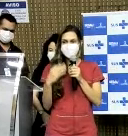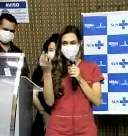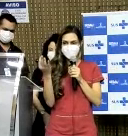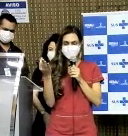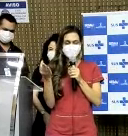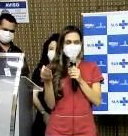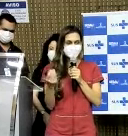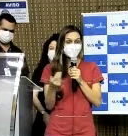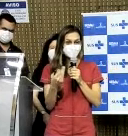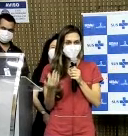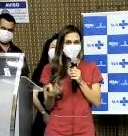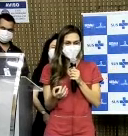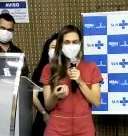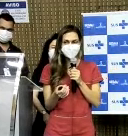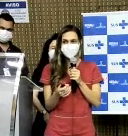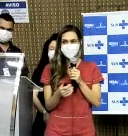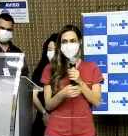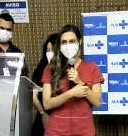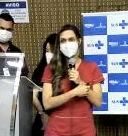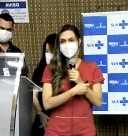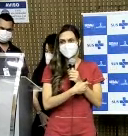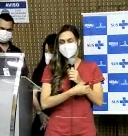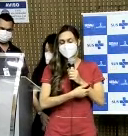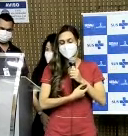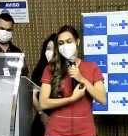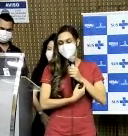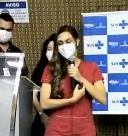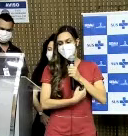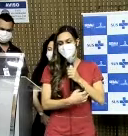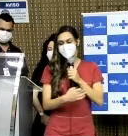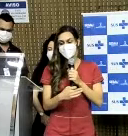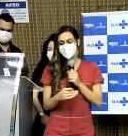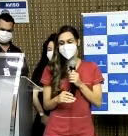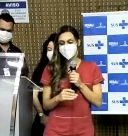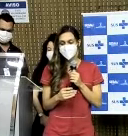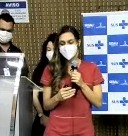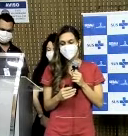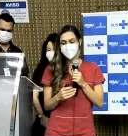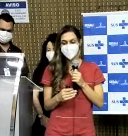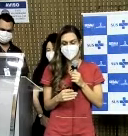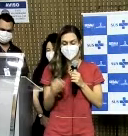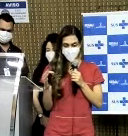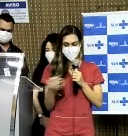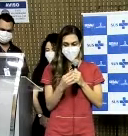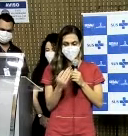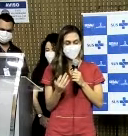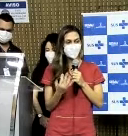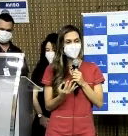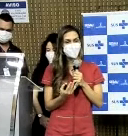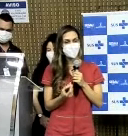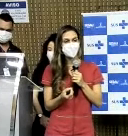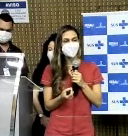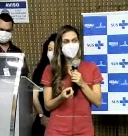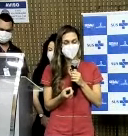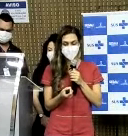com a outra unidade, que tem tantas pessoas com tuberculose, por ser uma área mais vulnerável, né? Nós temos em atendimento hoje, no primeiro semestre, né,